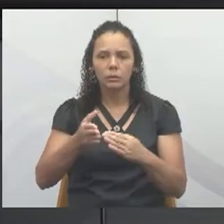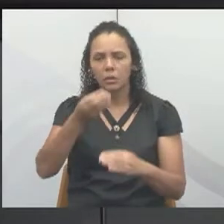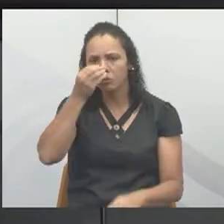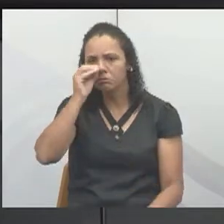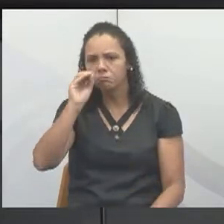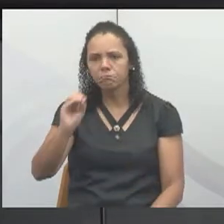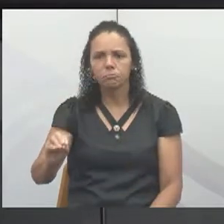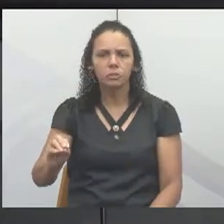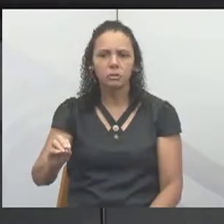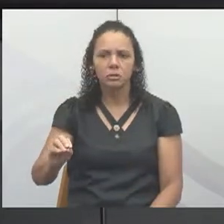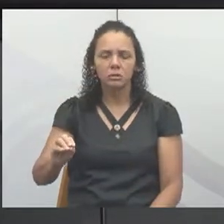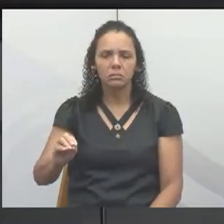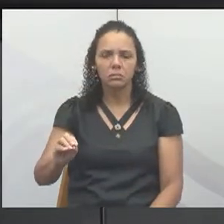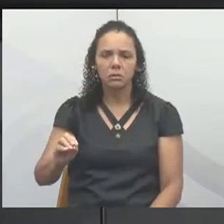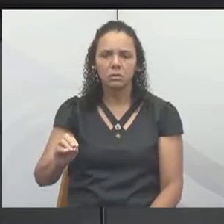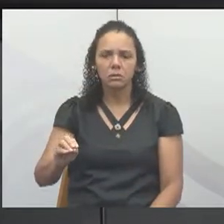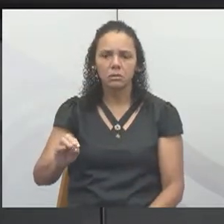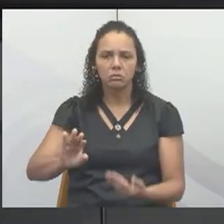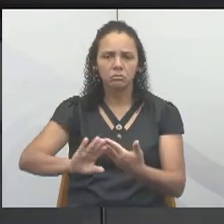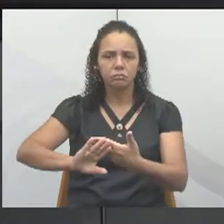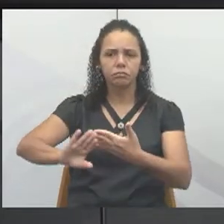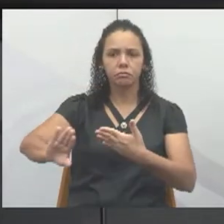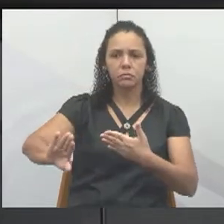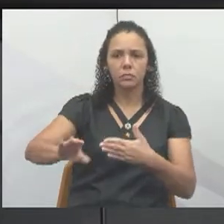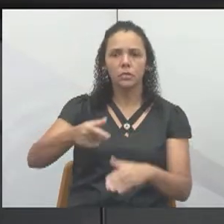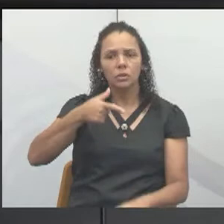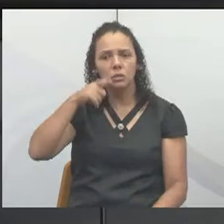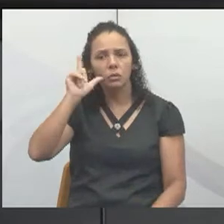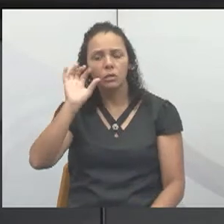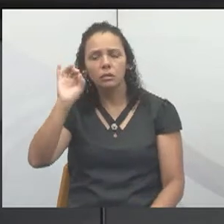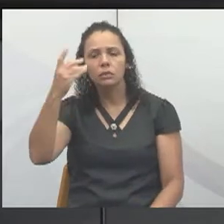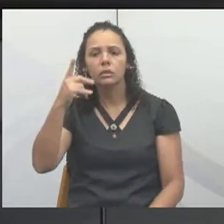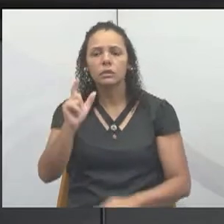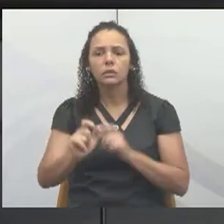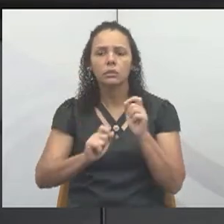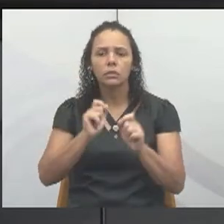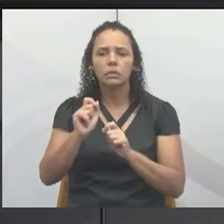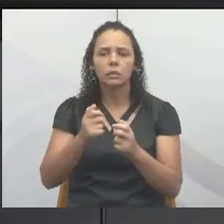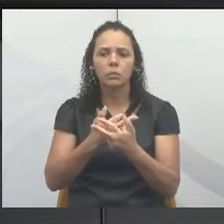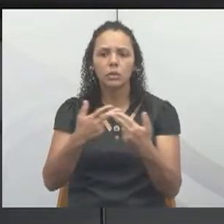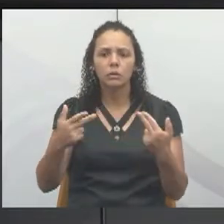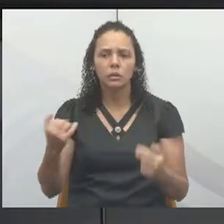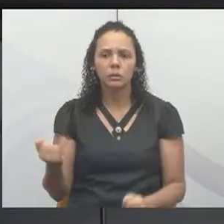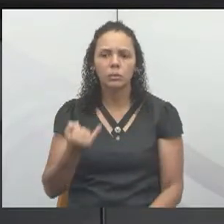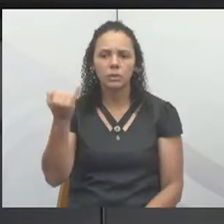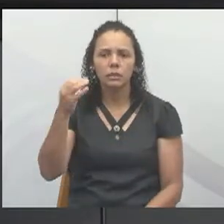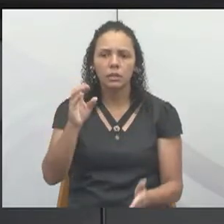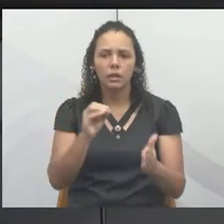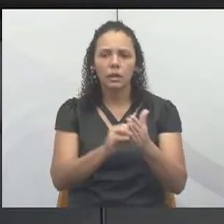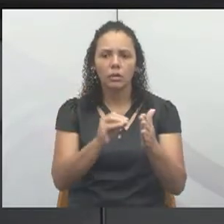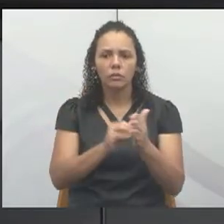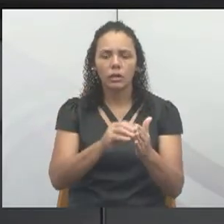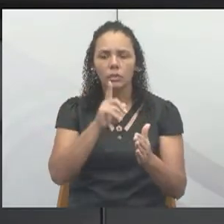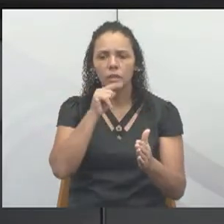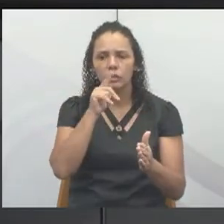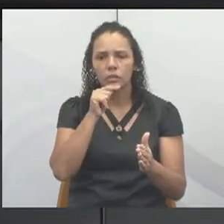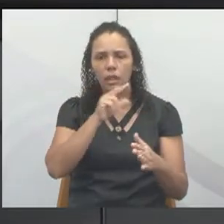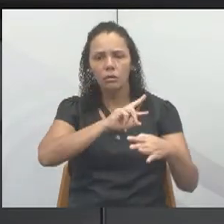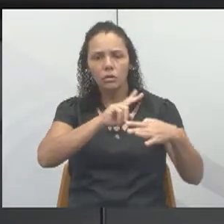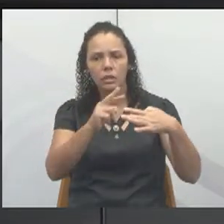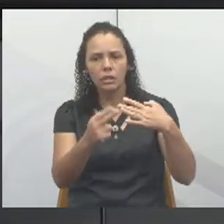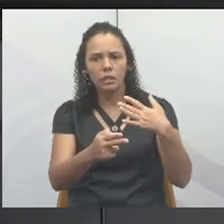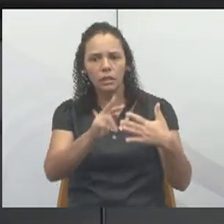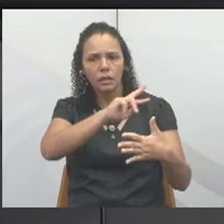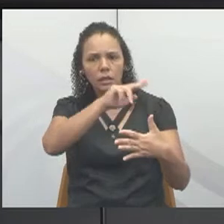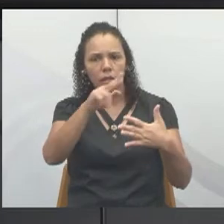que a população não foi consultada. E ontem aconteceu um fato bem interessante, que foi a falta de água em vários bairros da Zona